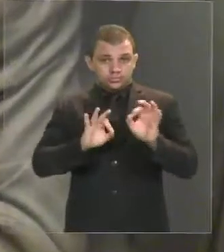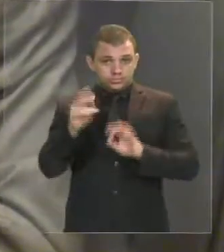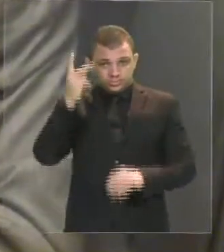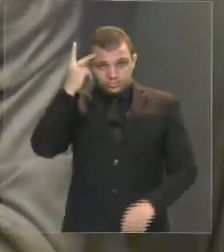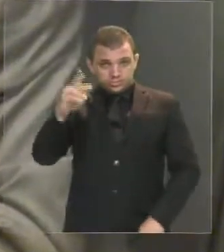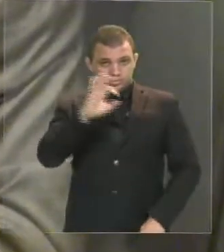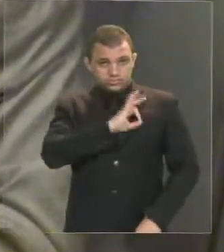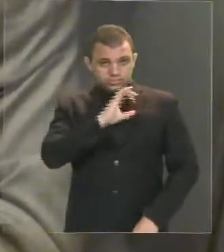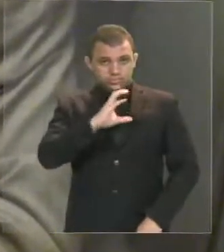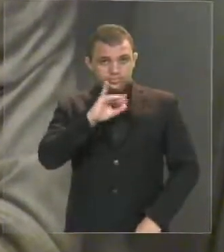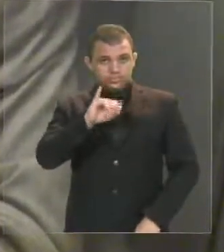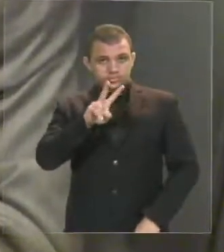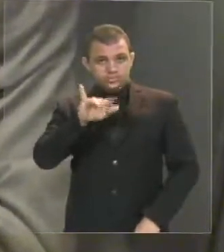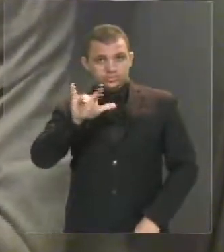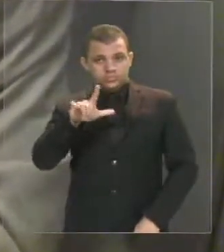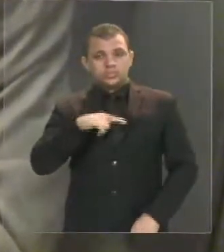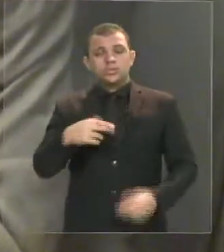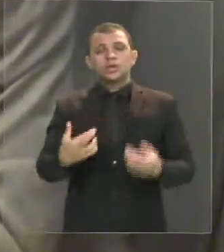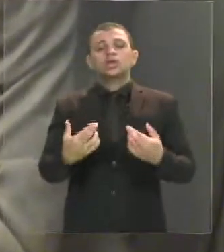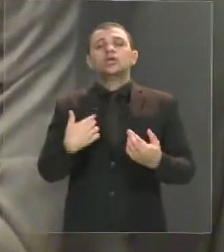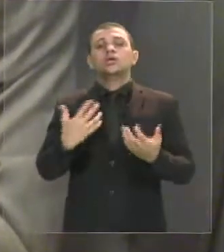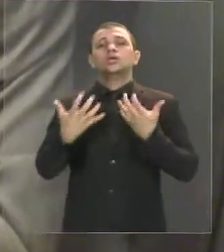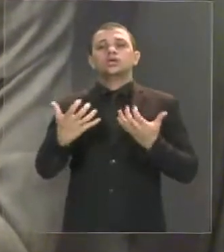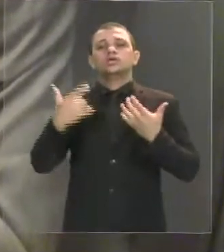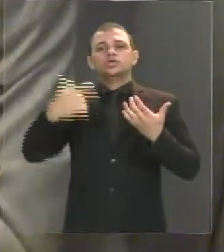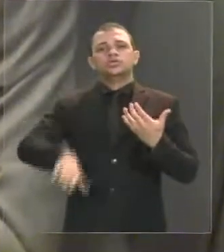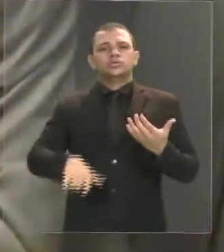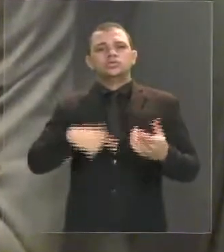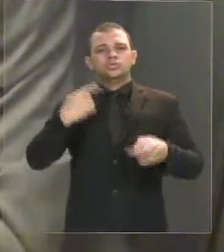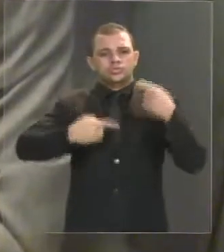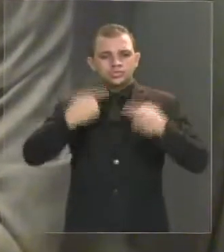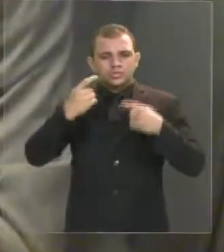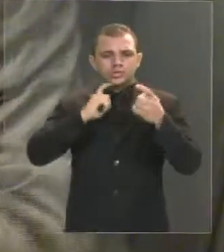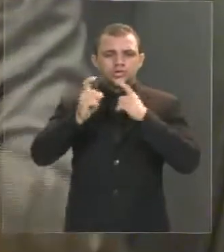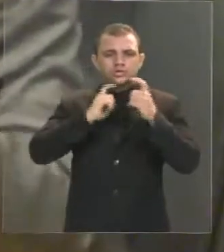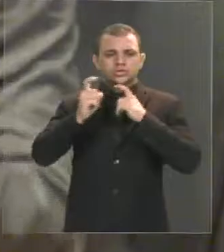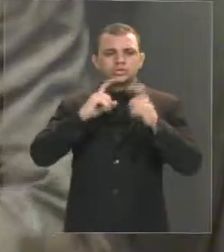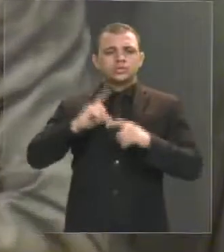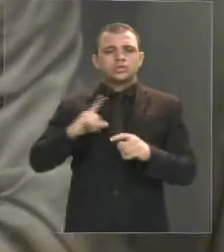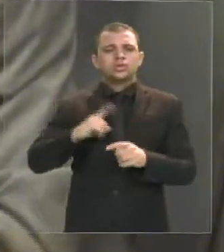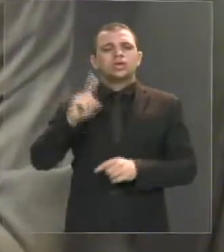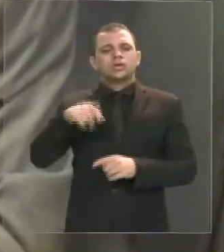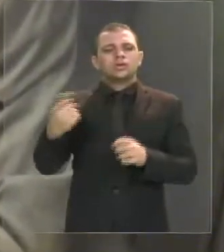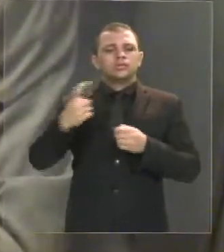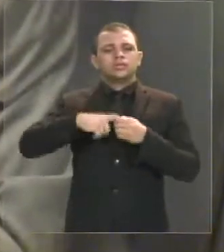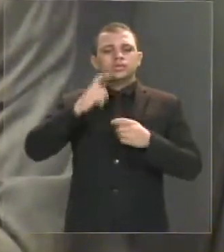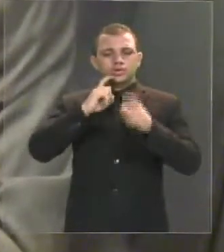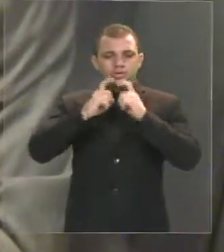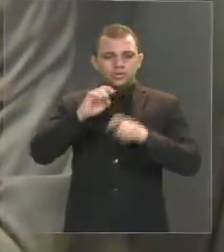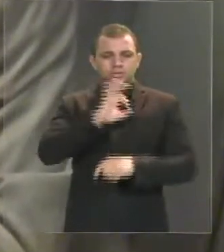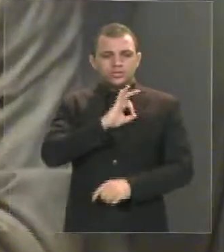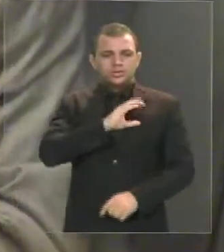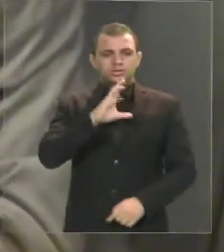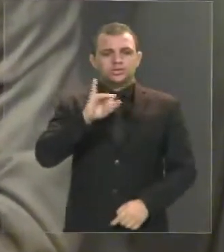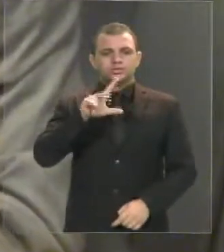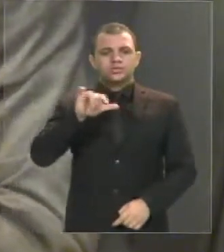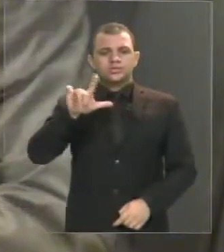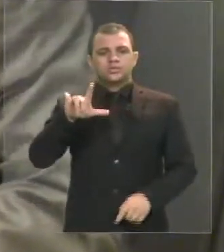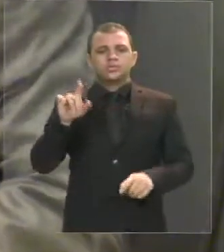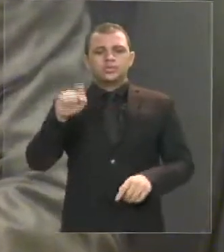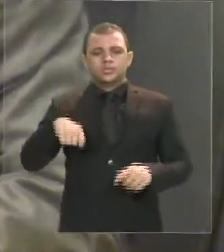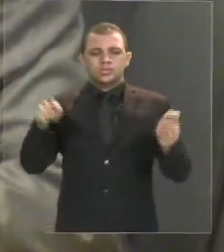avançar nas discussões, inclusive com o próprio governador, quer retomar os diálogos com a Polícia Civil para poder buscar esse aumento salarial.